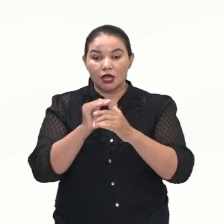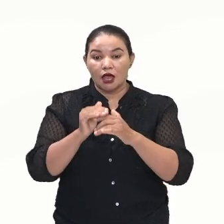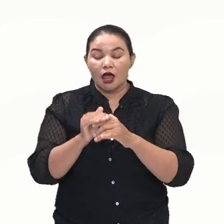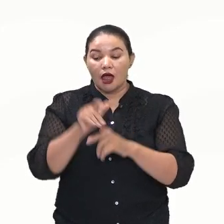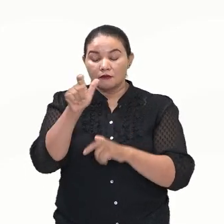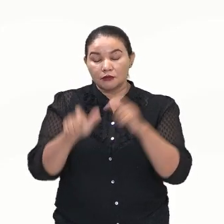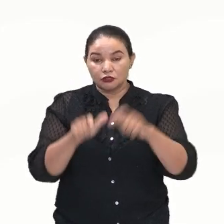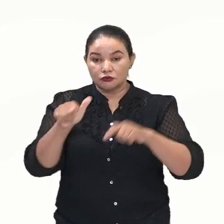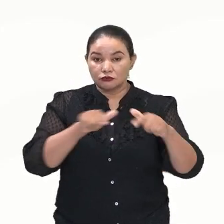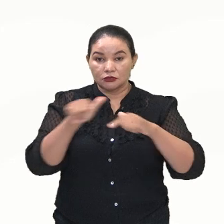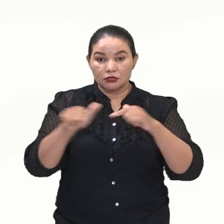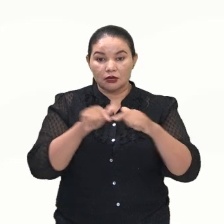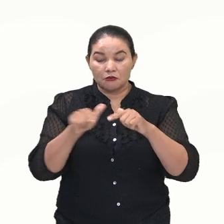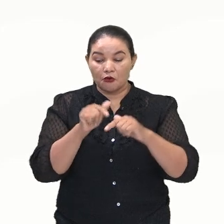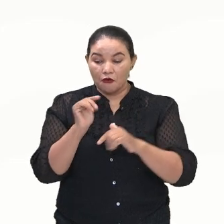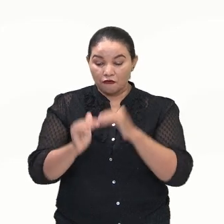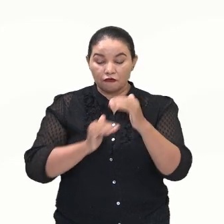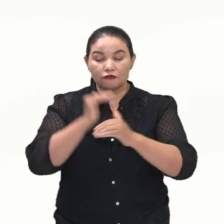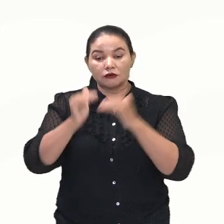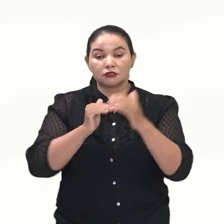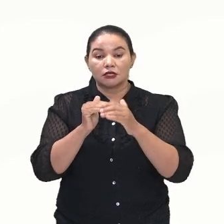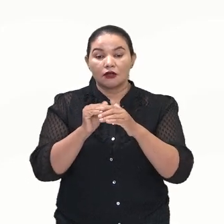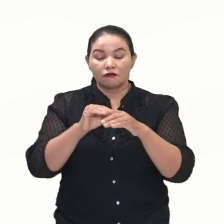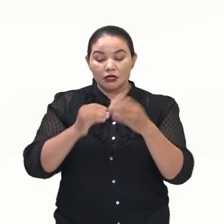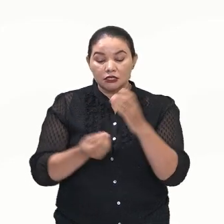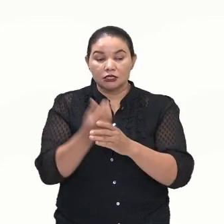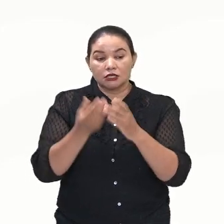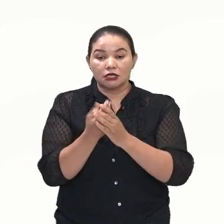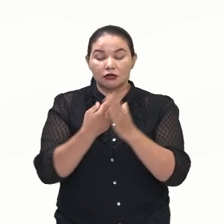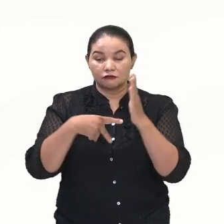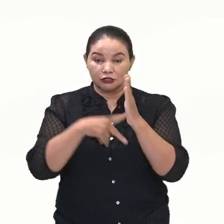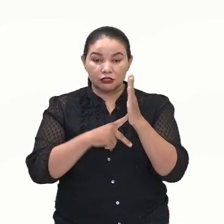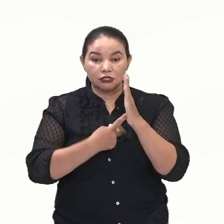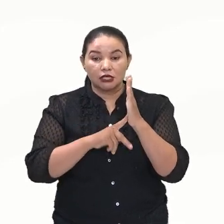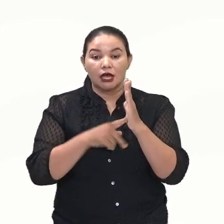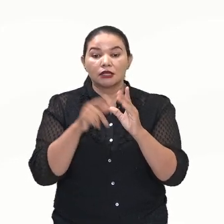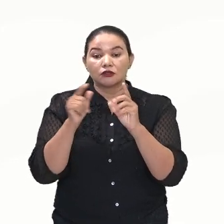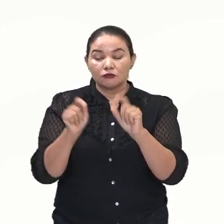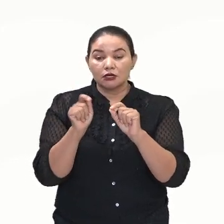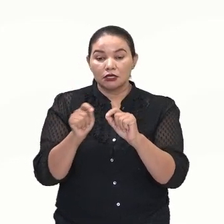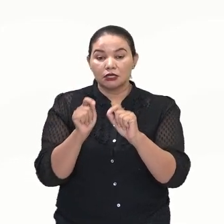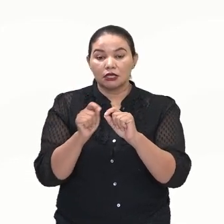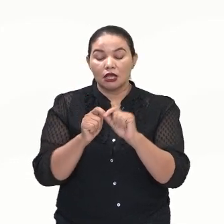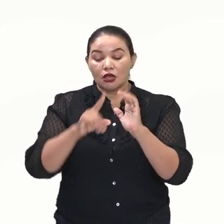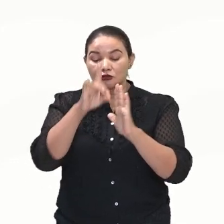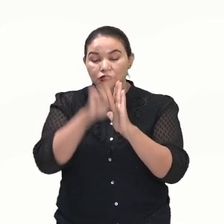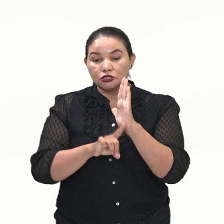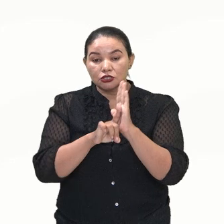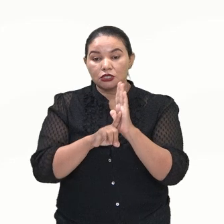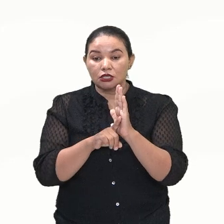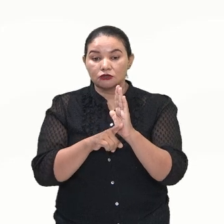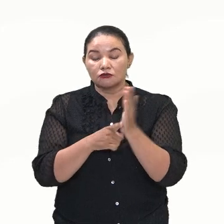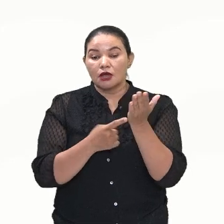em sindicatos e associações para defender os seus direitos